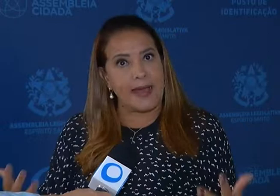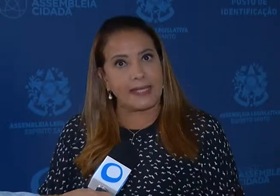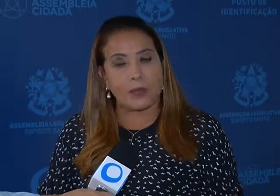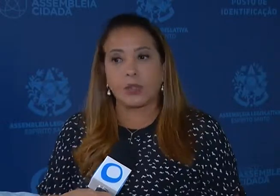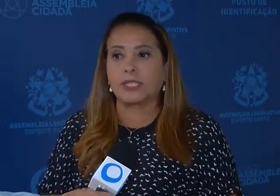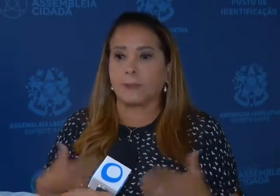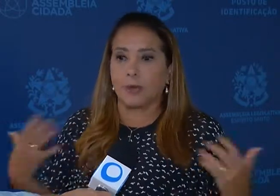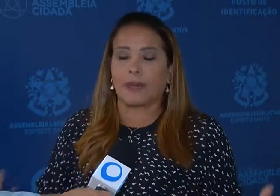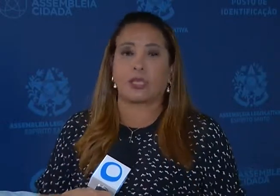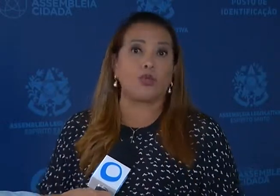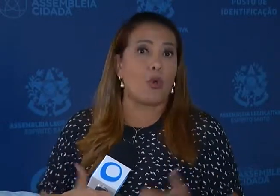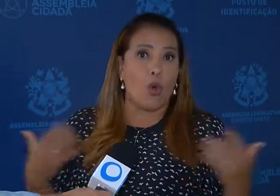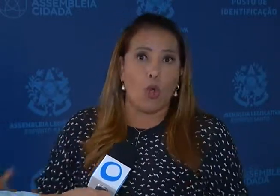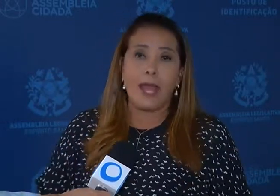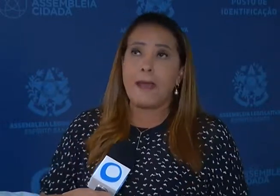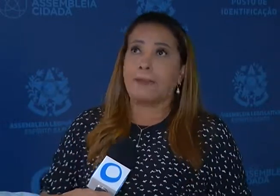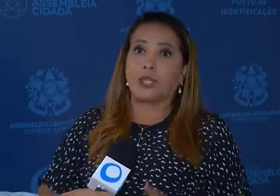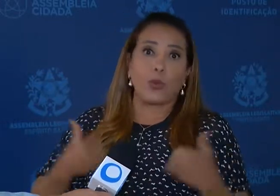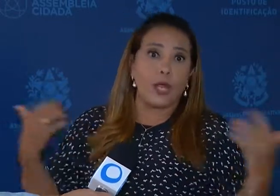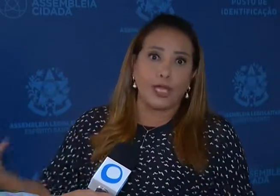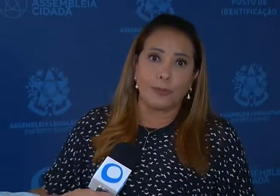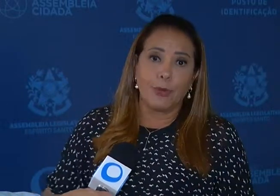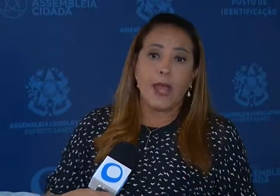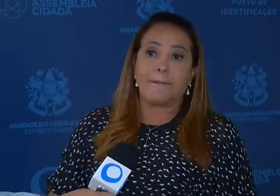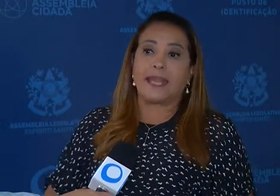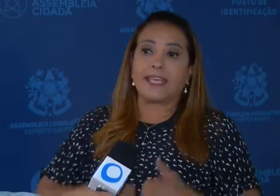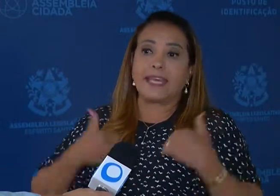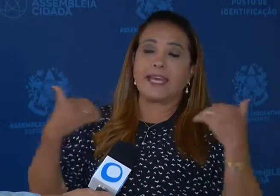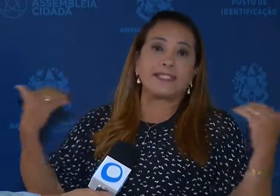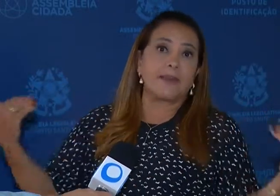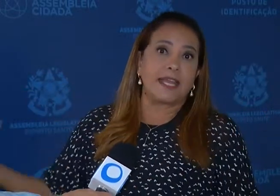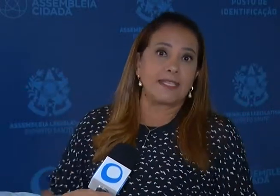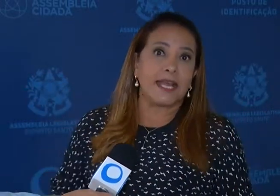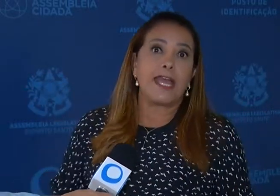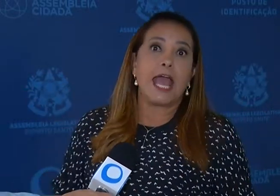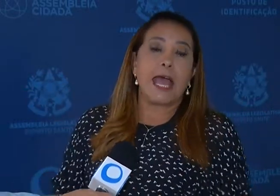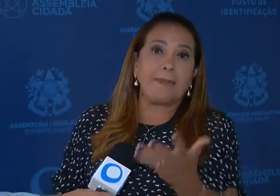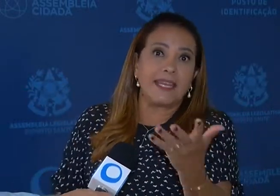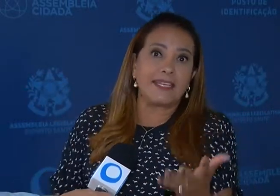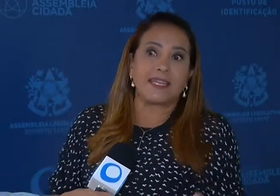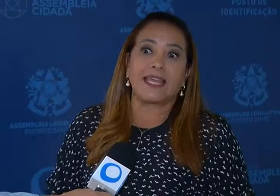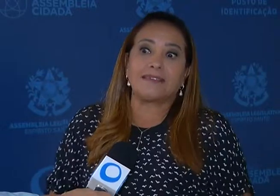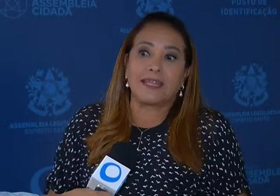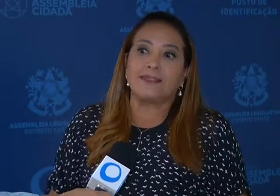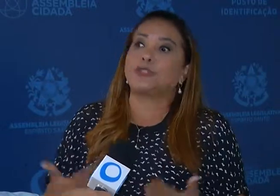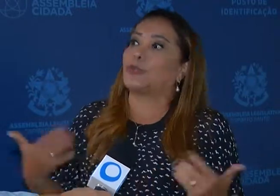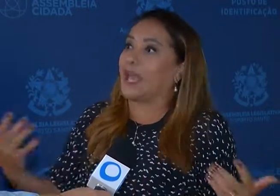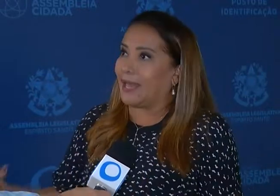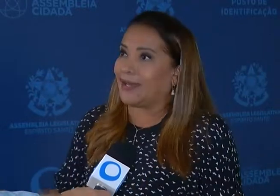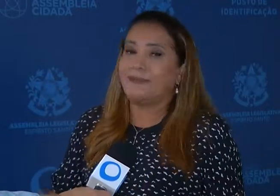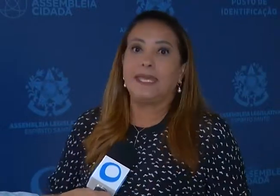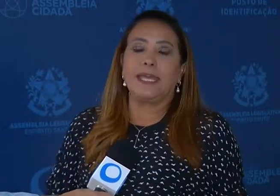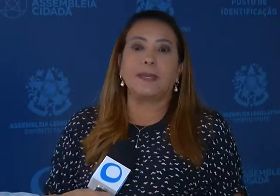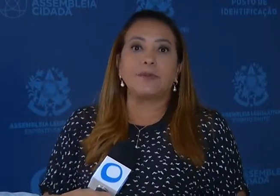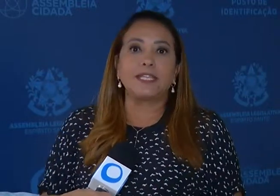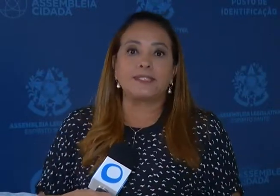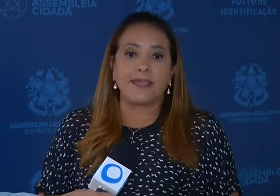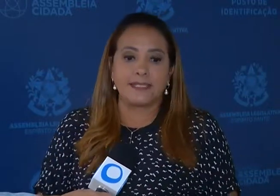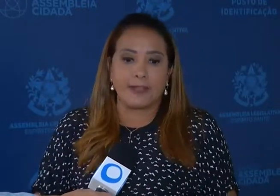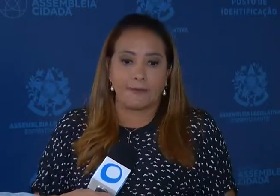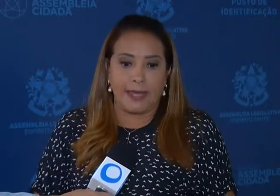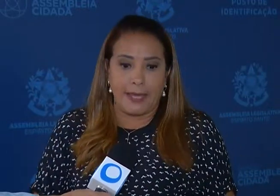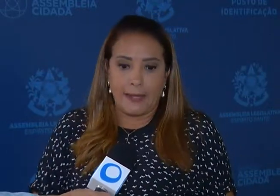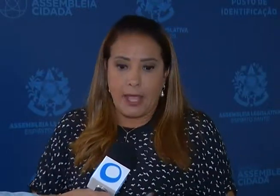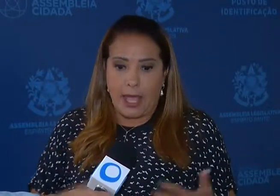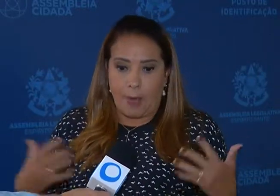sendo elevada, contribui para que o humor, para que o ânimo, para que ela restabeleça a beleza que ela tem dentro dela e que muitas